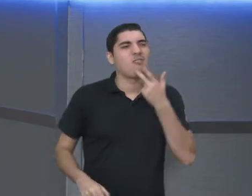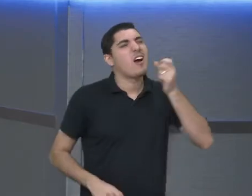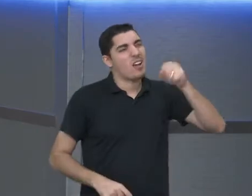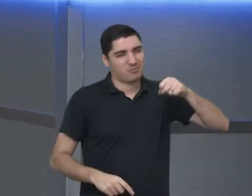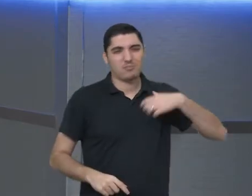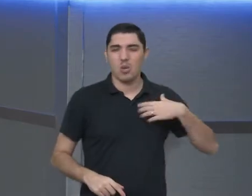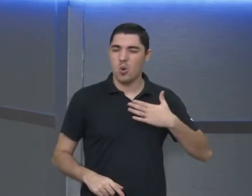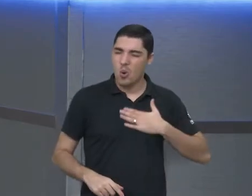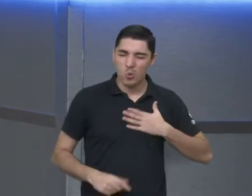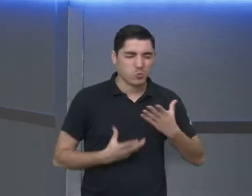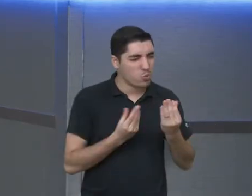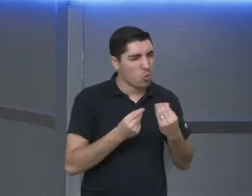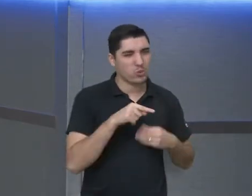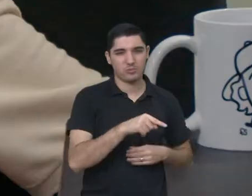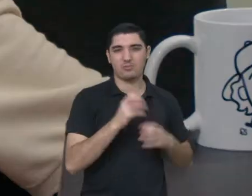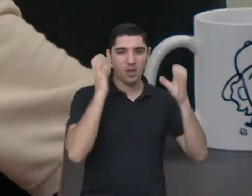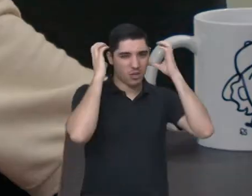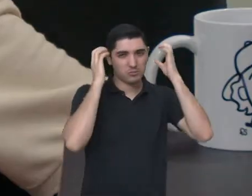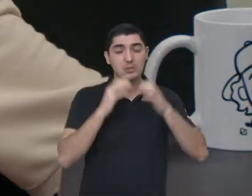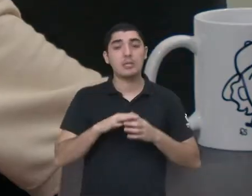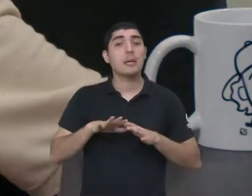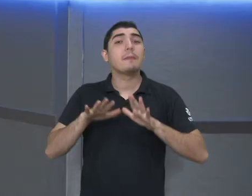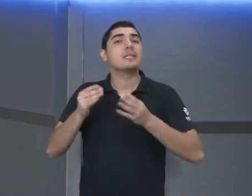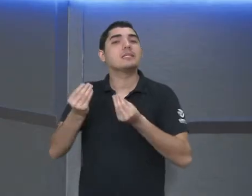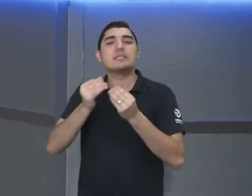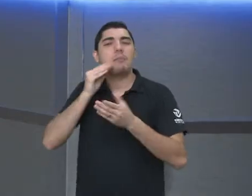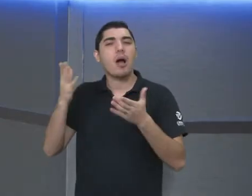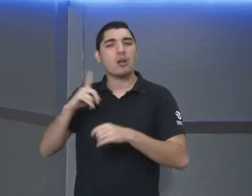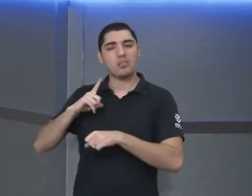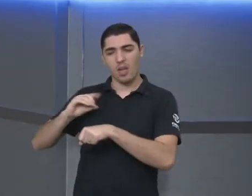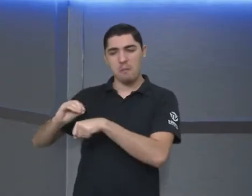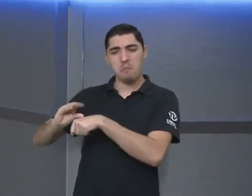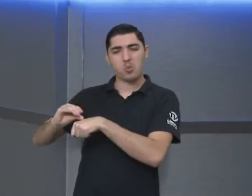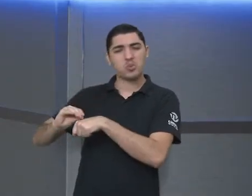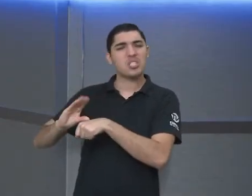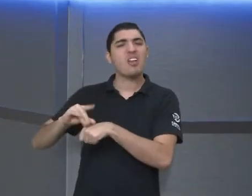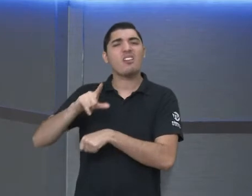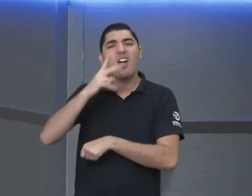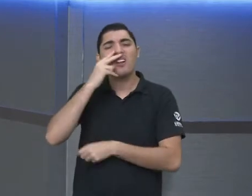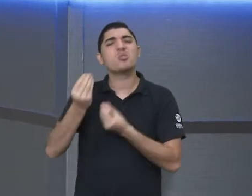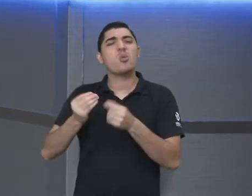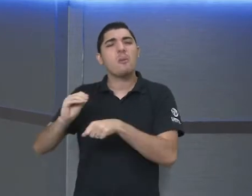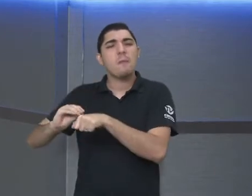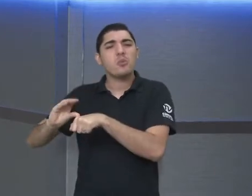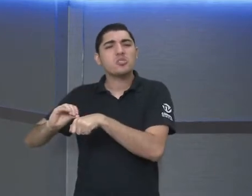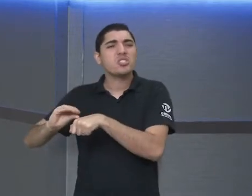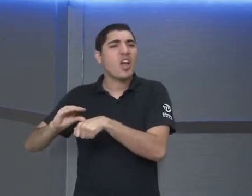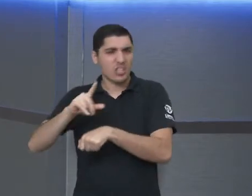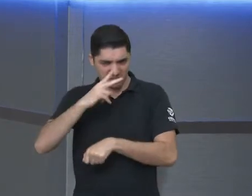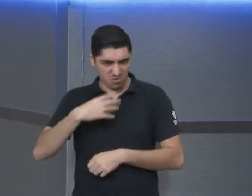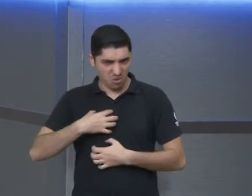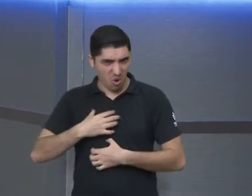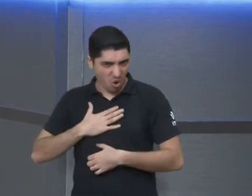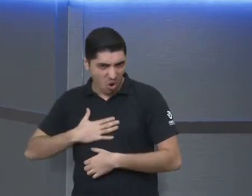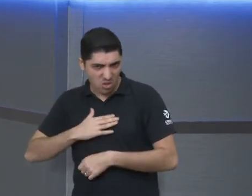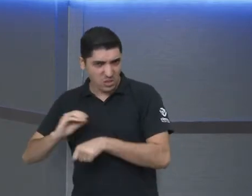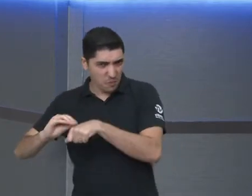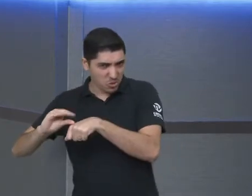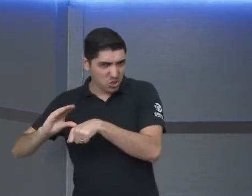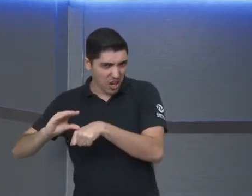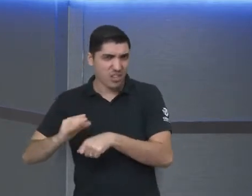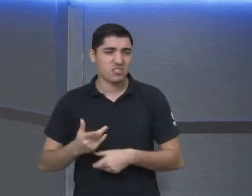Velha. Mas você já teve contato com a rádio já? Já tinha um contato na Peratinga, então quem me avisou, eu não sei. Falaram, ou não me lembro, vai. Aí vai